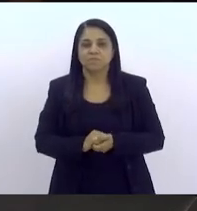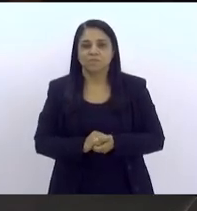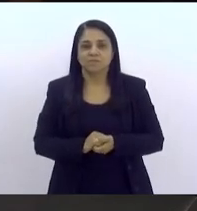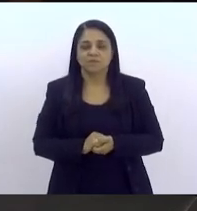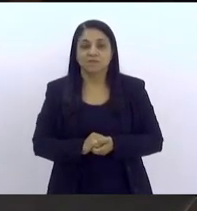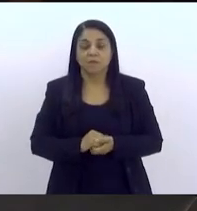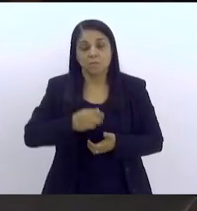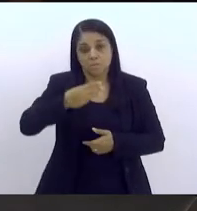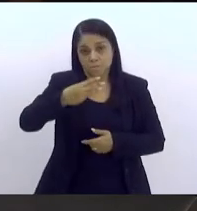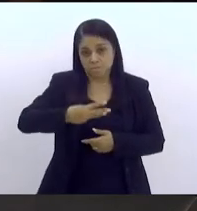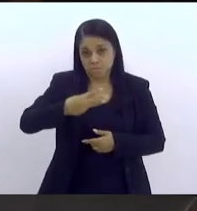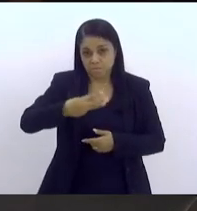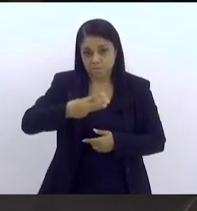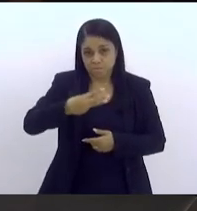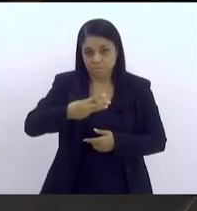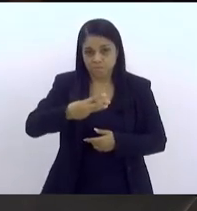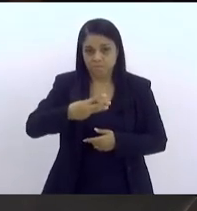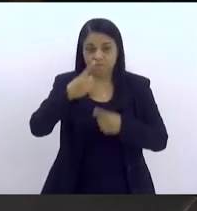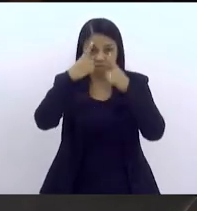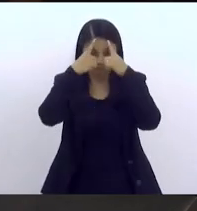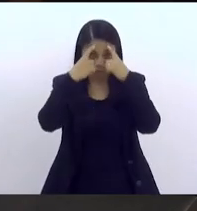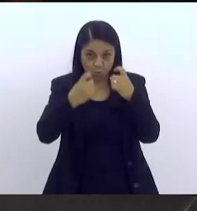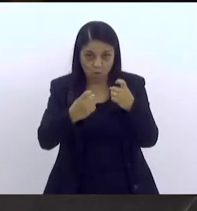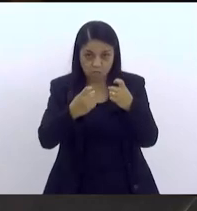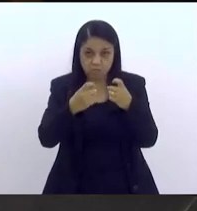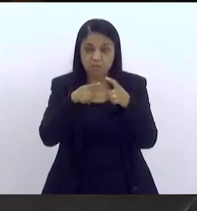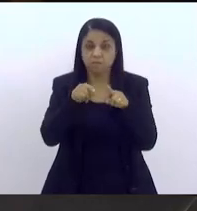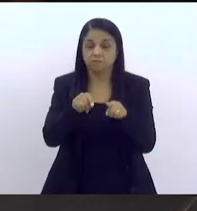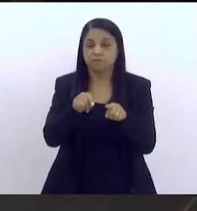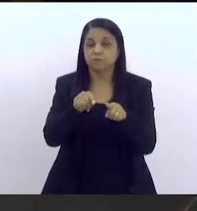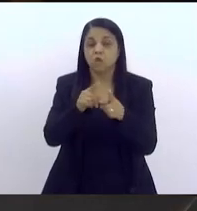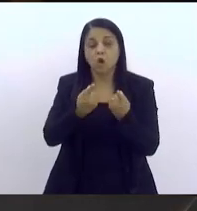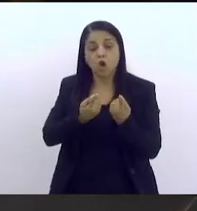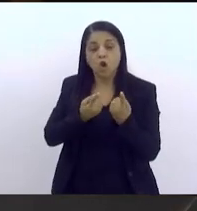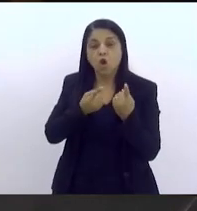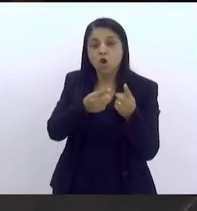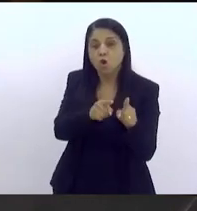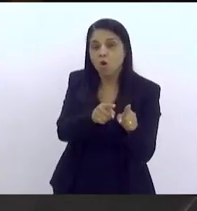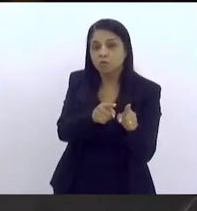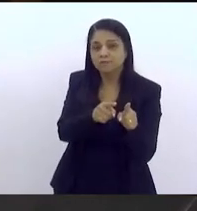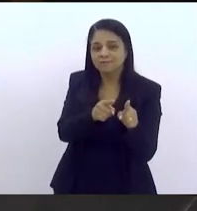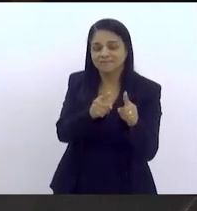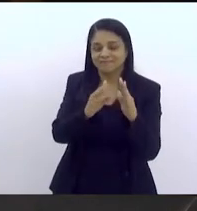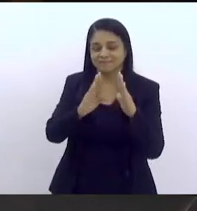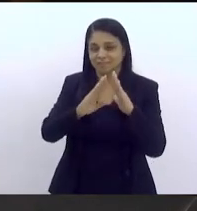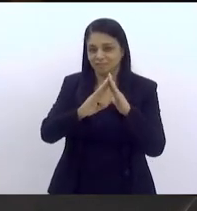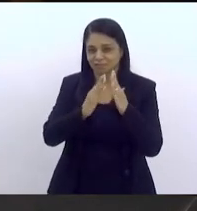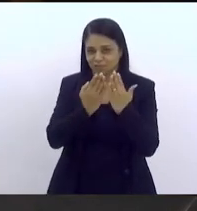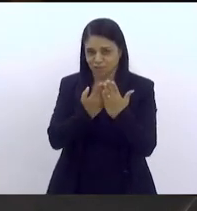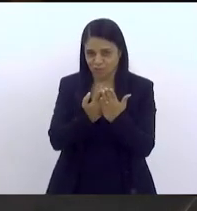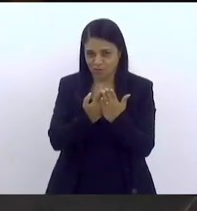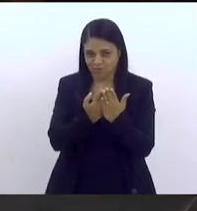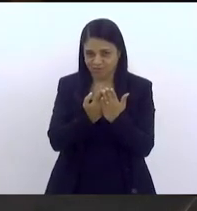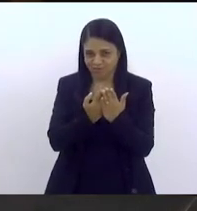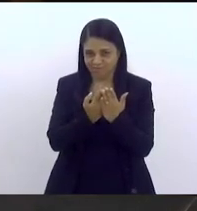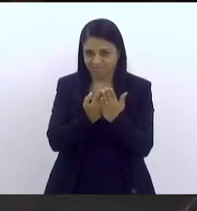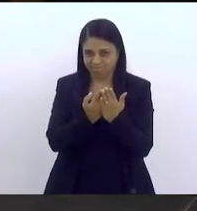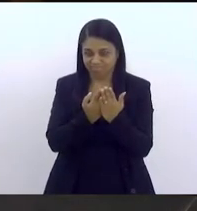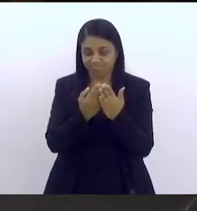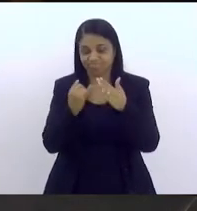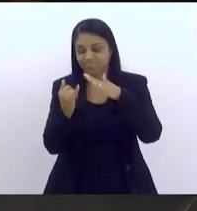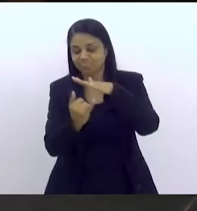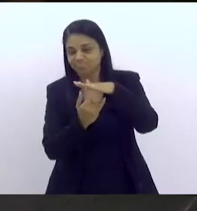e uma terceira forma de violência que a violência contra a escola a escola como